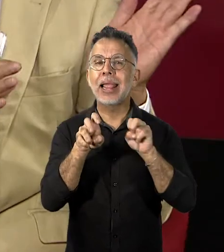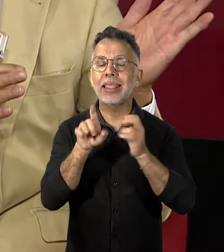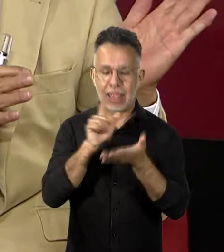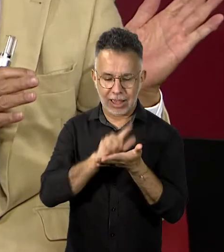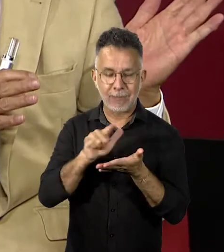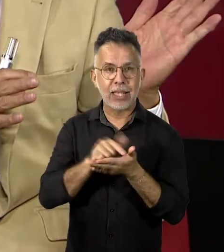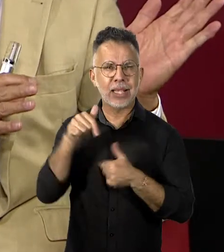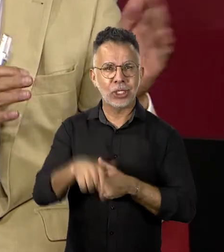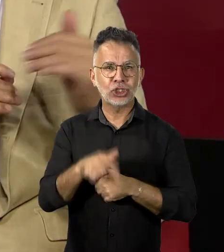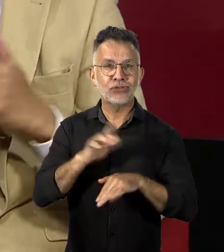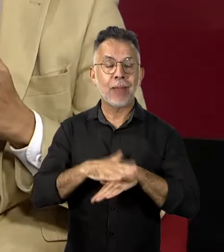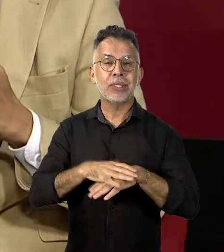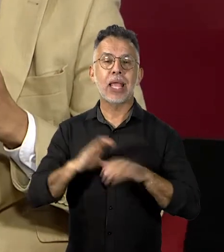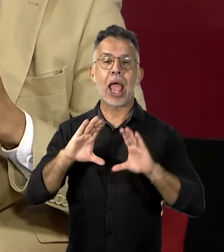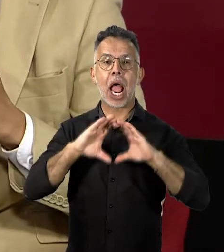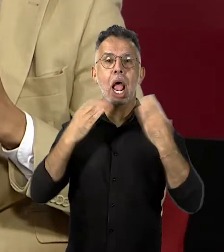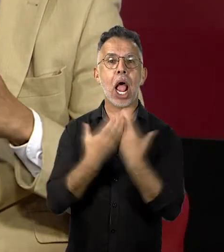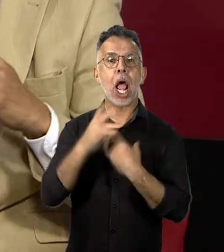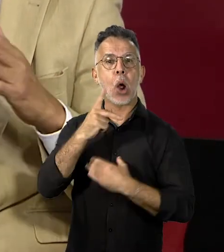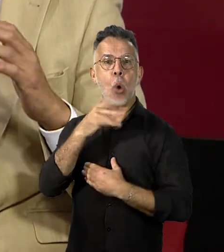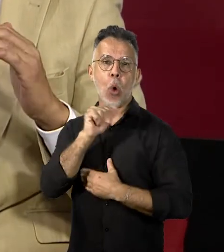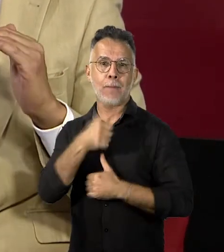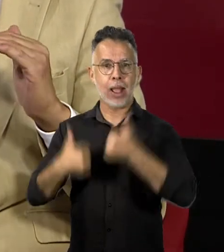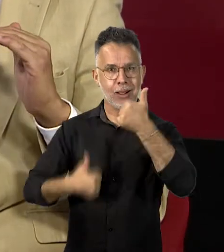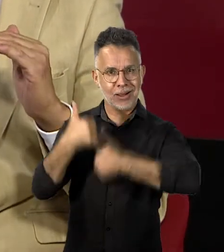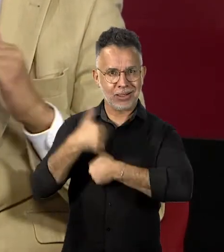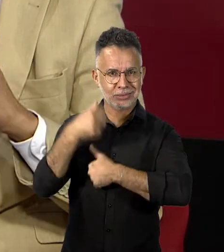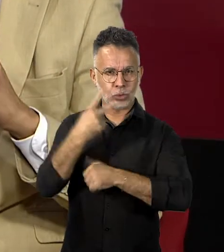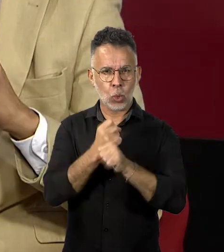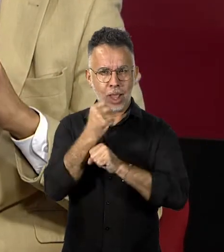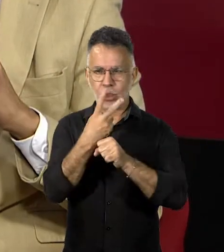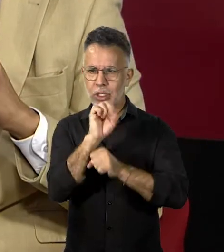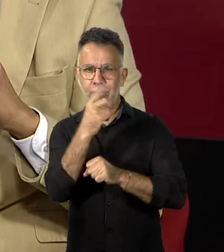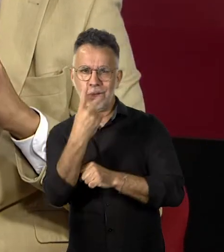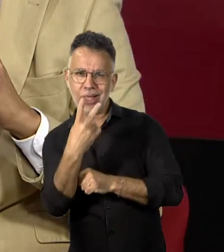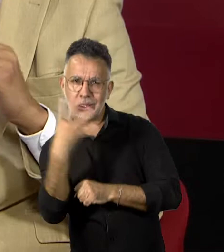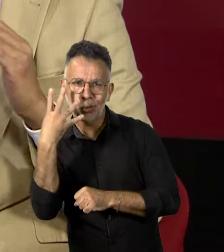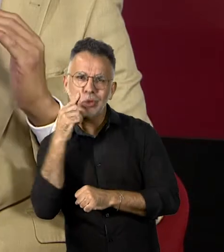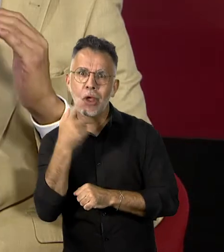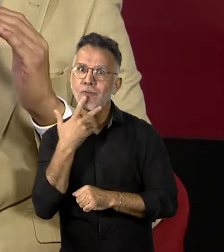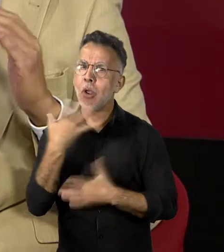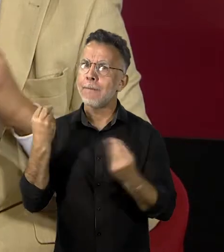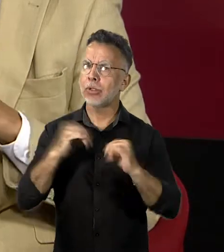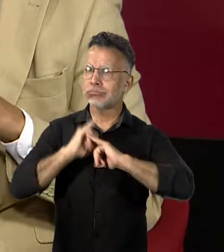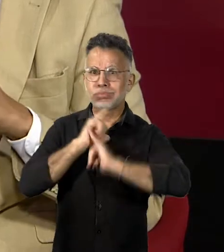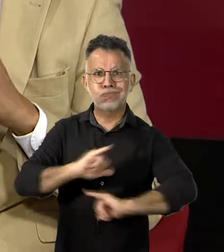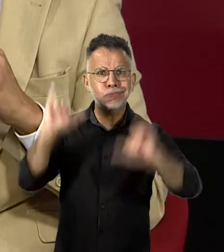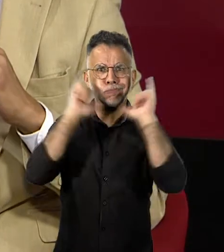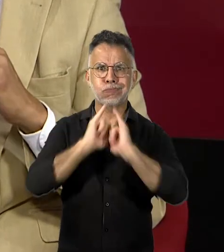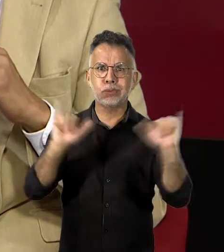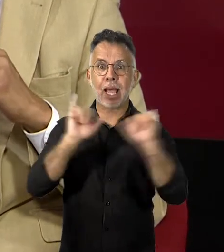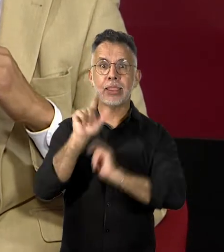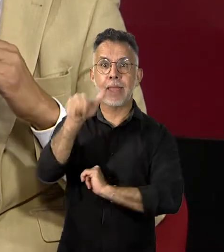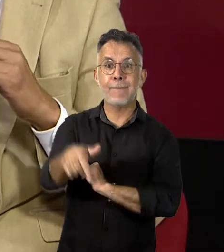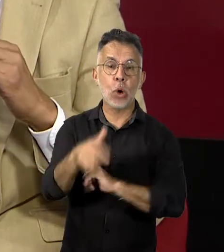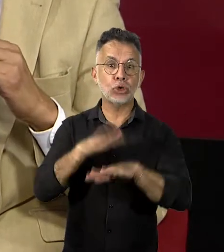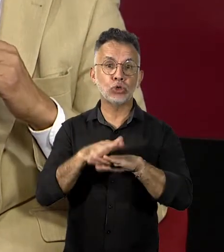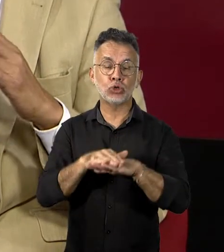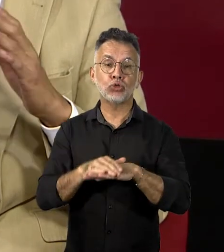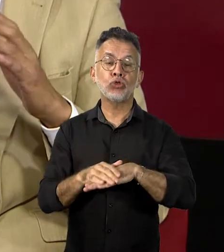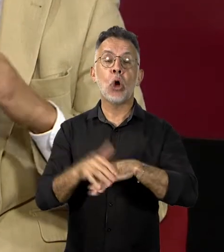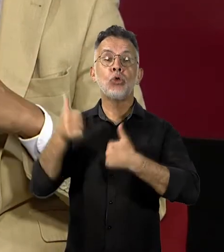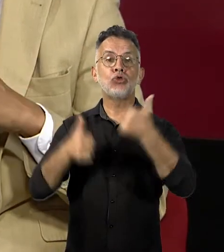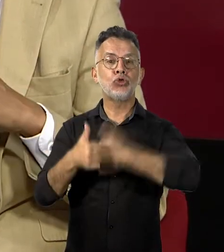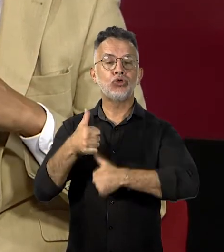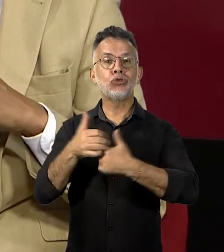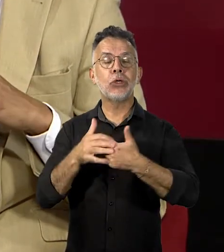nós tivemos a Copa em 2014, ficou muito, foi muito noticiado depois dos jogos do